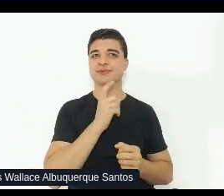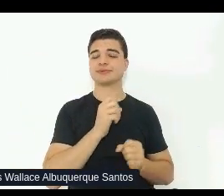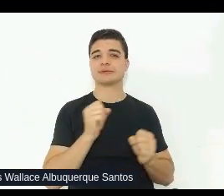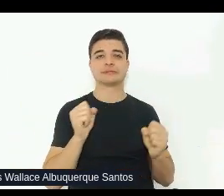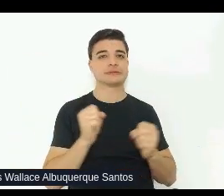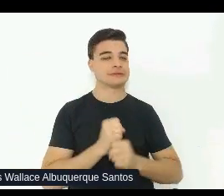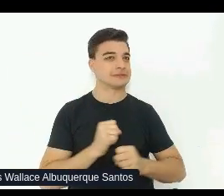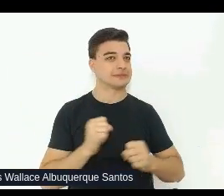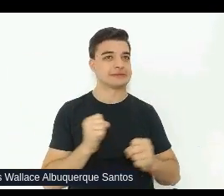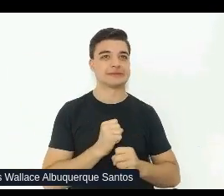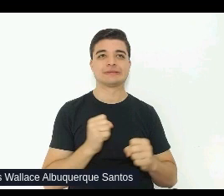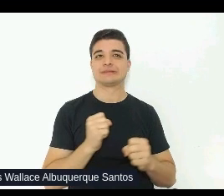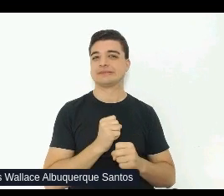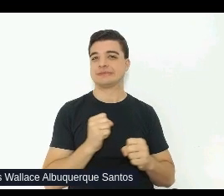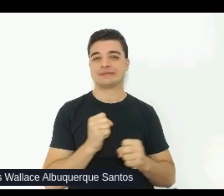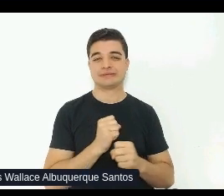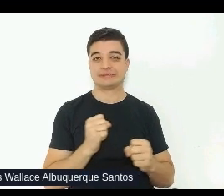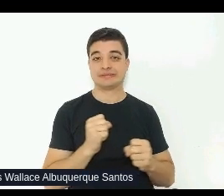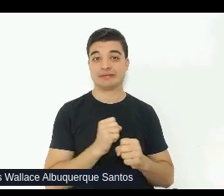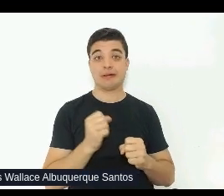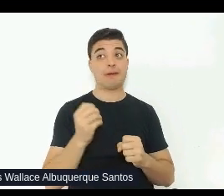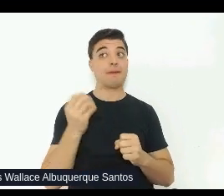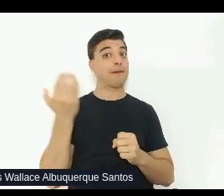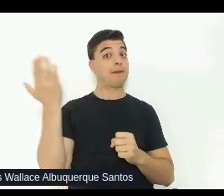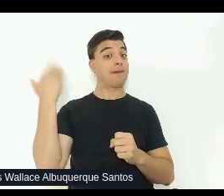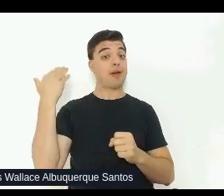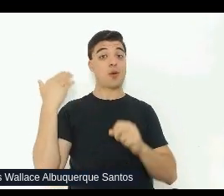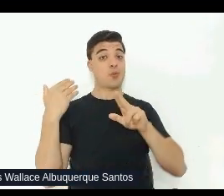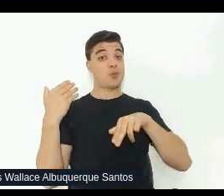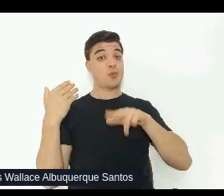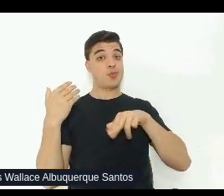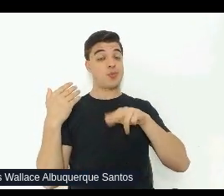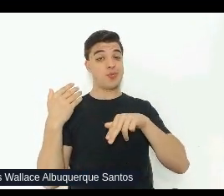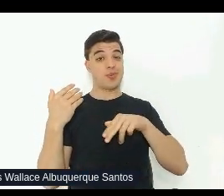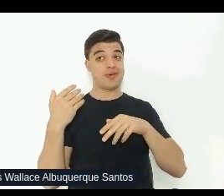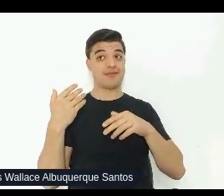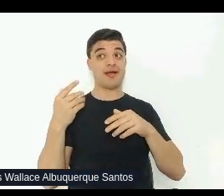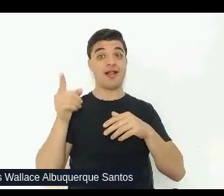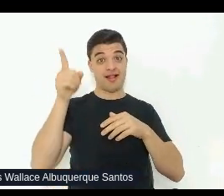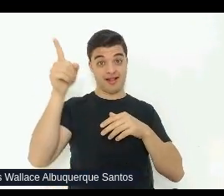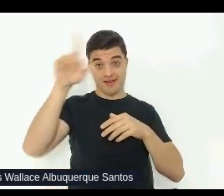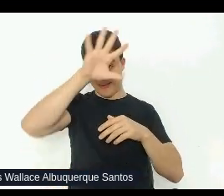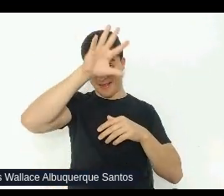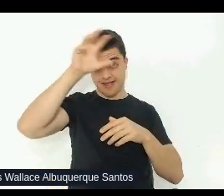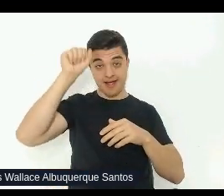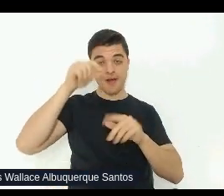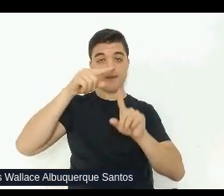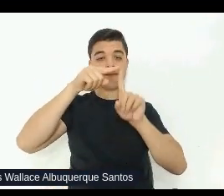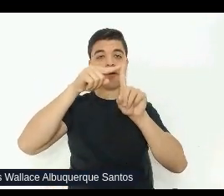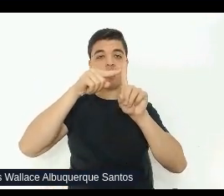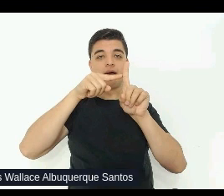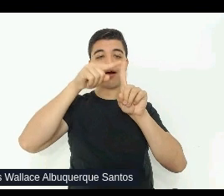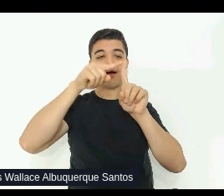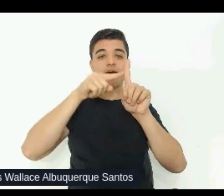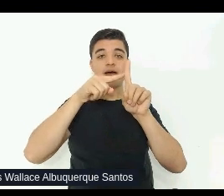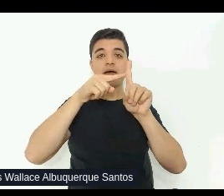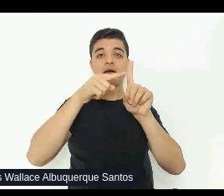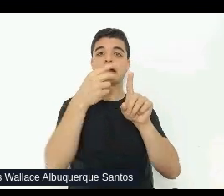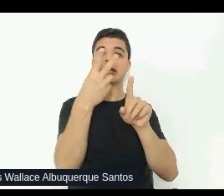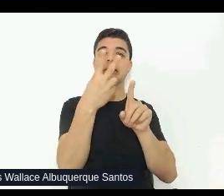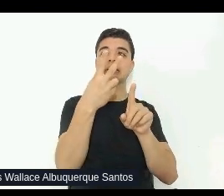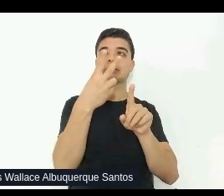frio. A menor temperatura que eu chego lá onde eu moro é 32 graus, 29 no máximo. Aqui está 17, eu